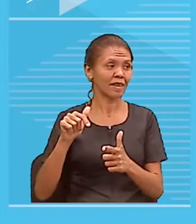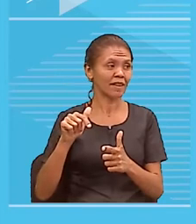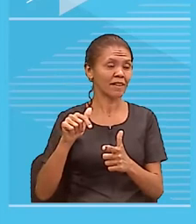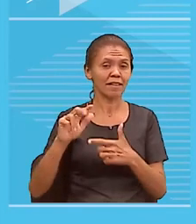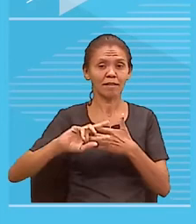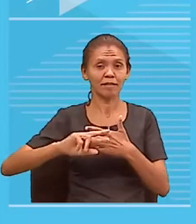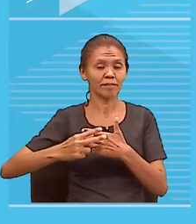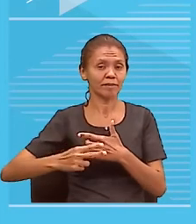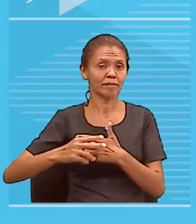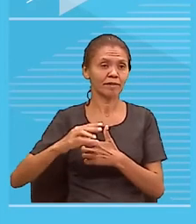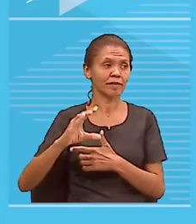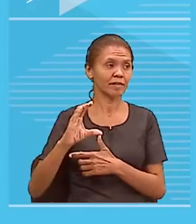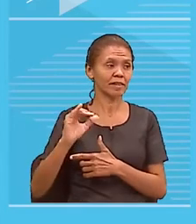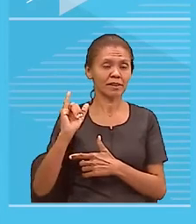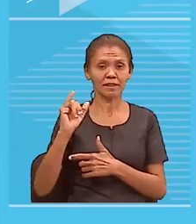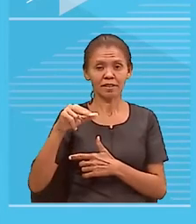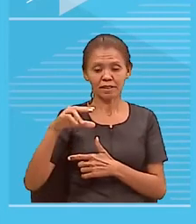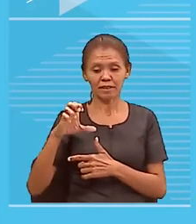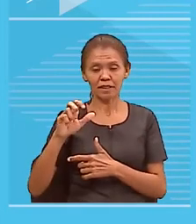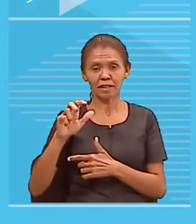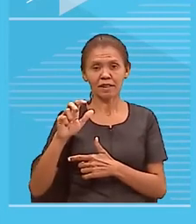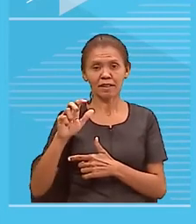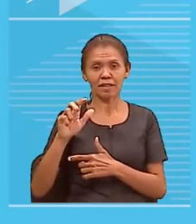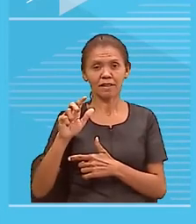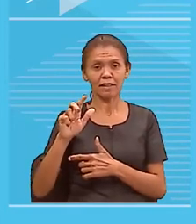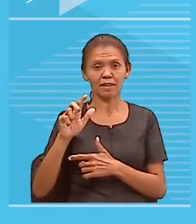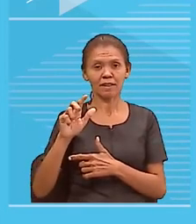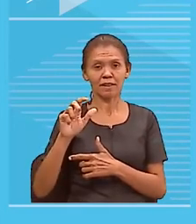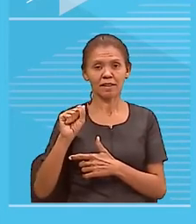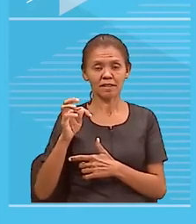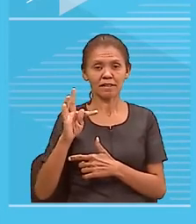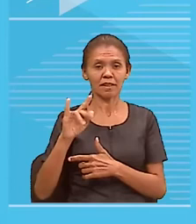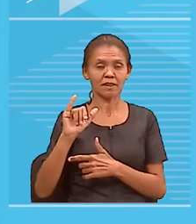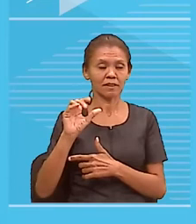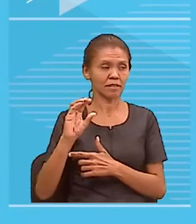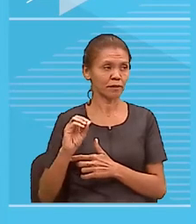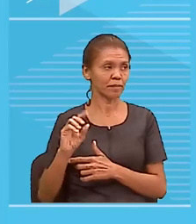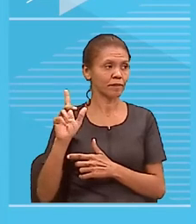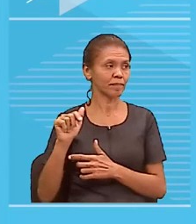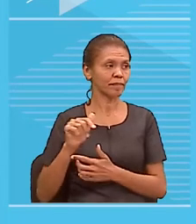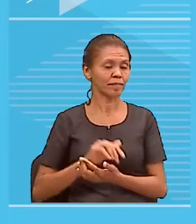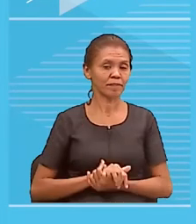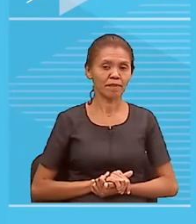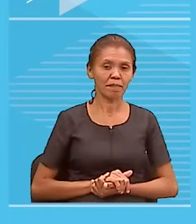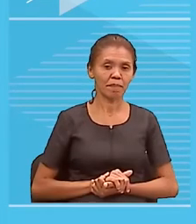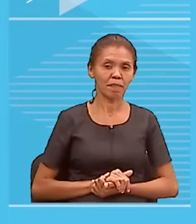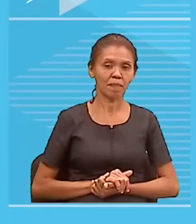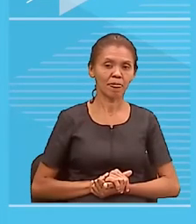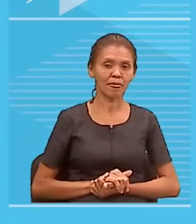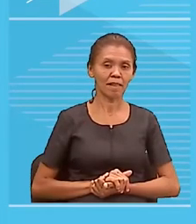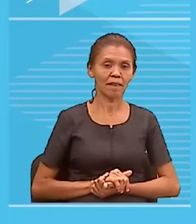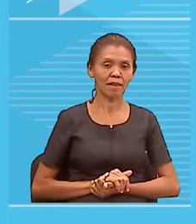esses efeitos não tem como a gente prever só quando a gente realmente passa por eles Ah pois é